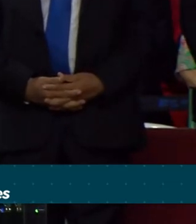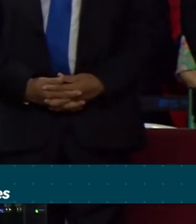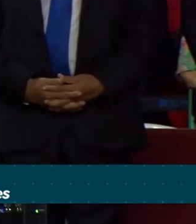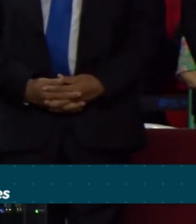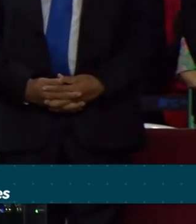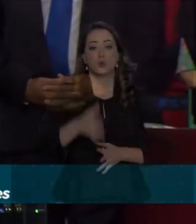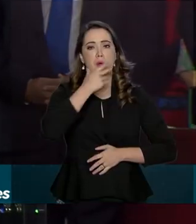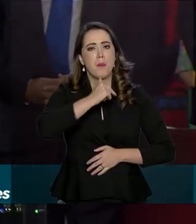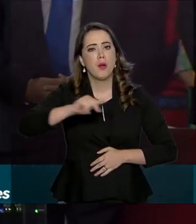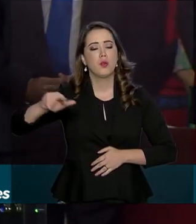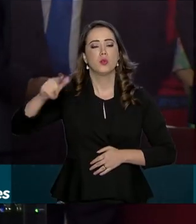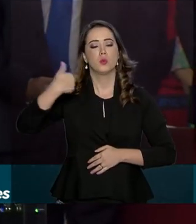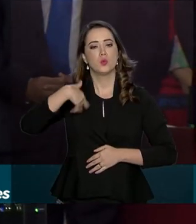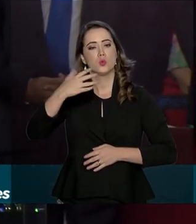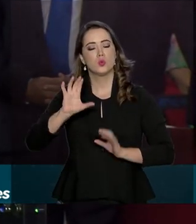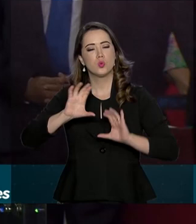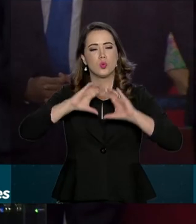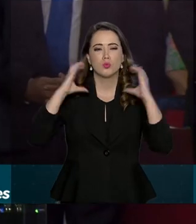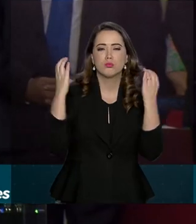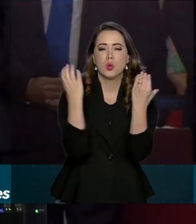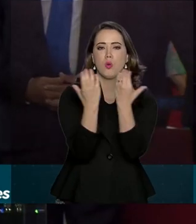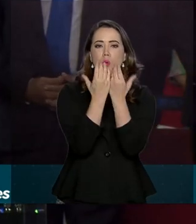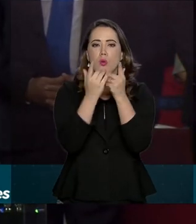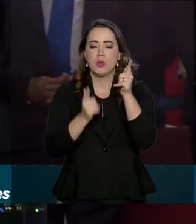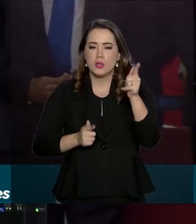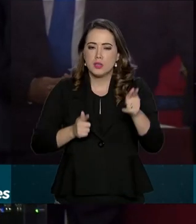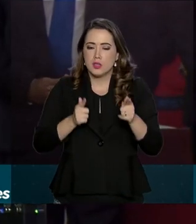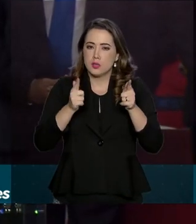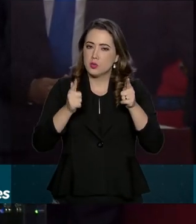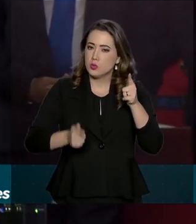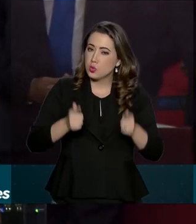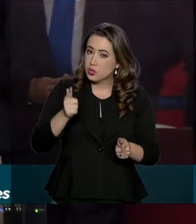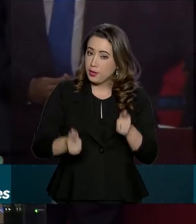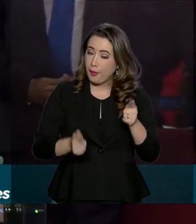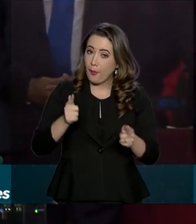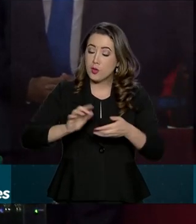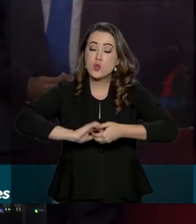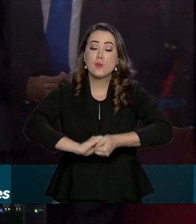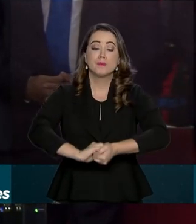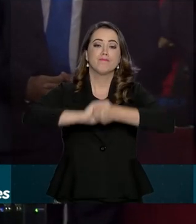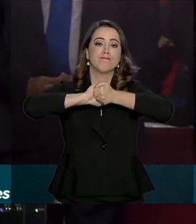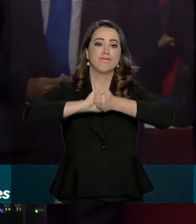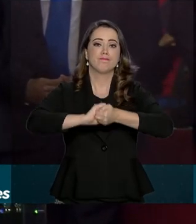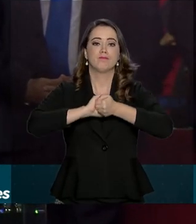Irmãos do Congresso Gedeões, meus cumprimentos.